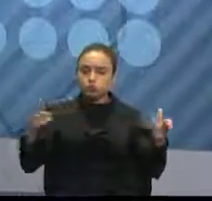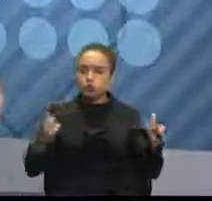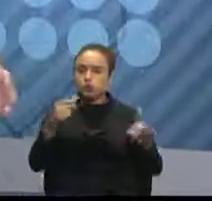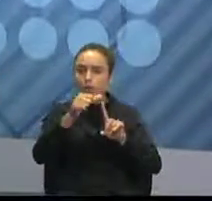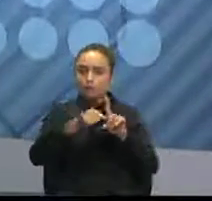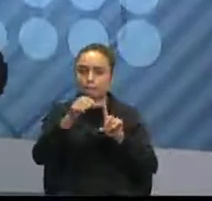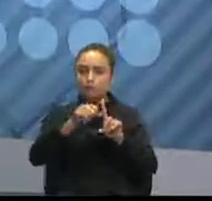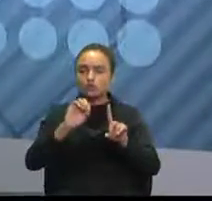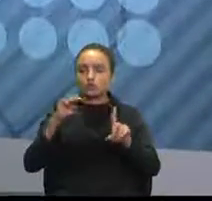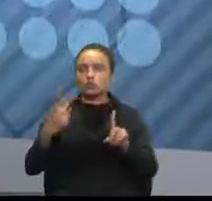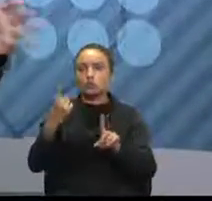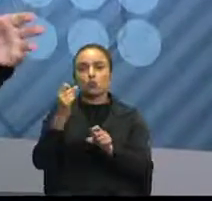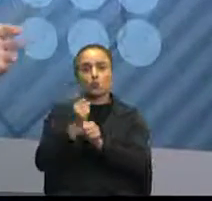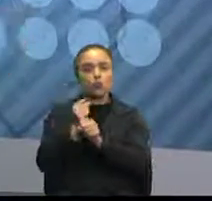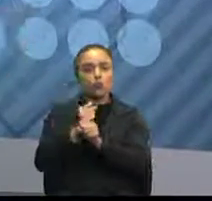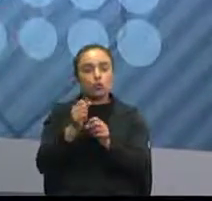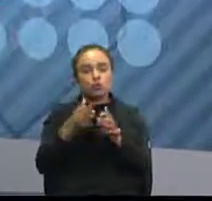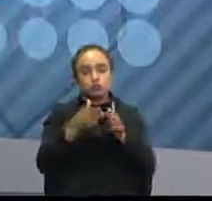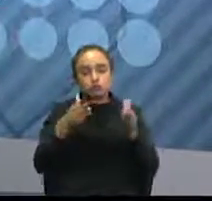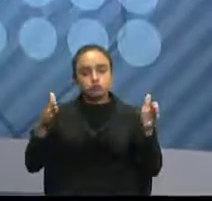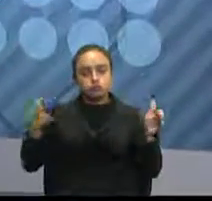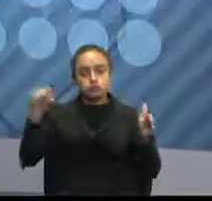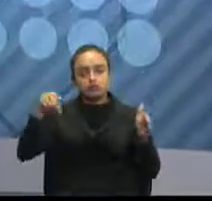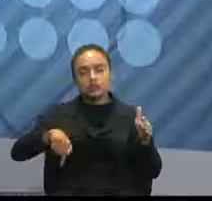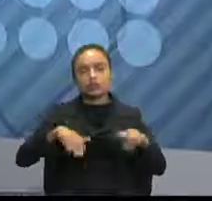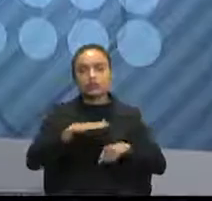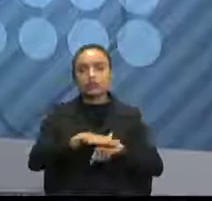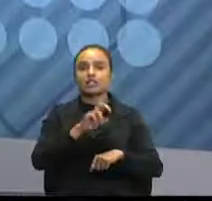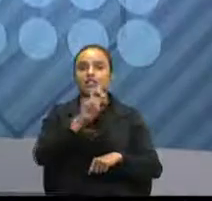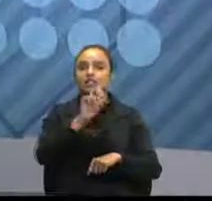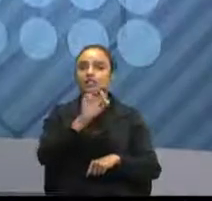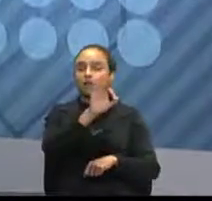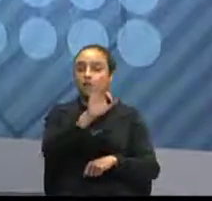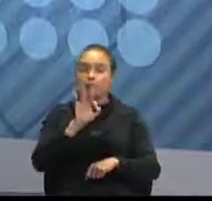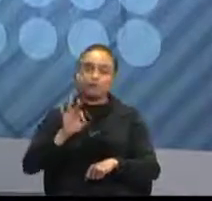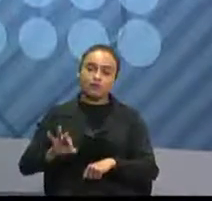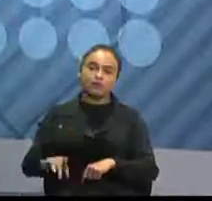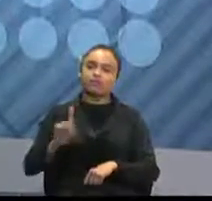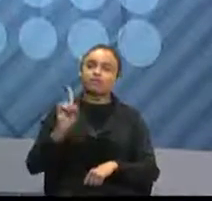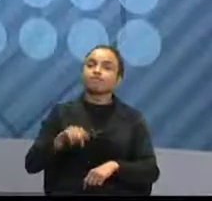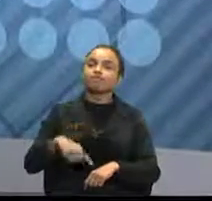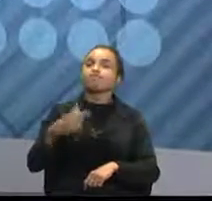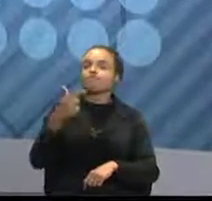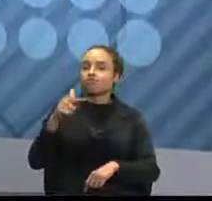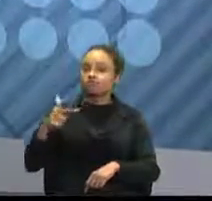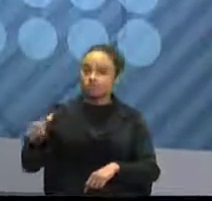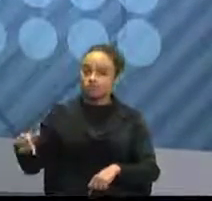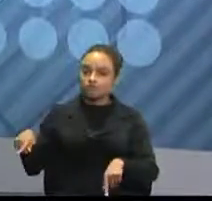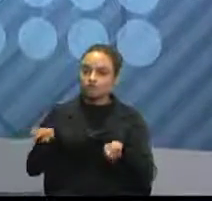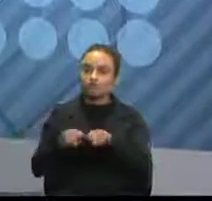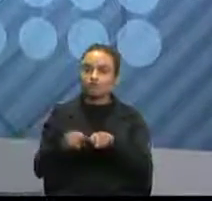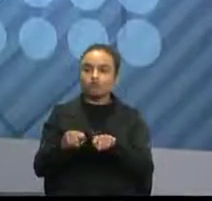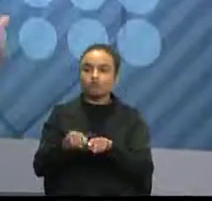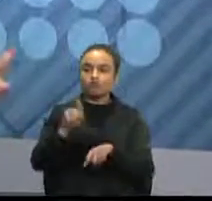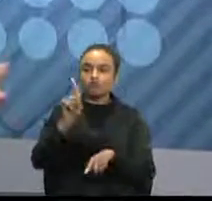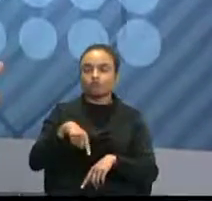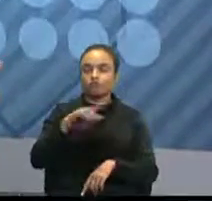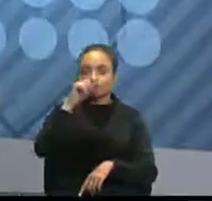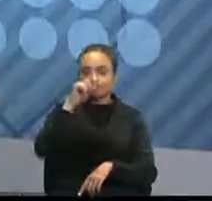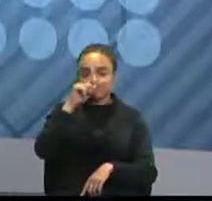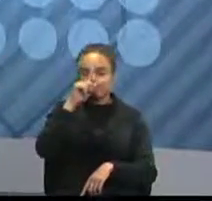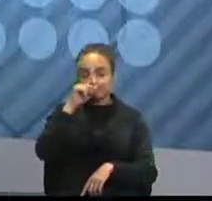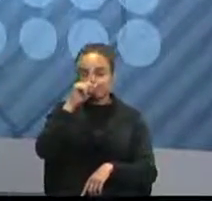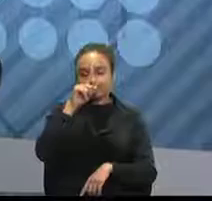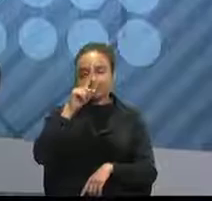de uma operação eu posso ganhar mais de 50 por cento então aí também uma outra possibilidade porém o risco é muito